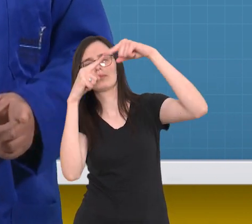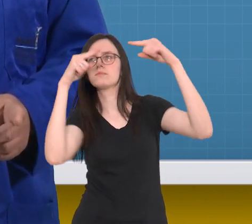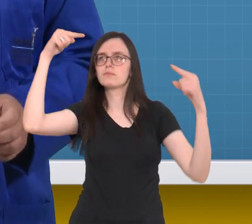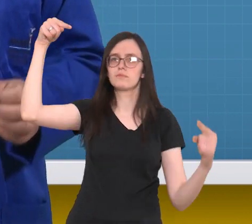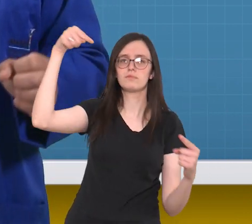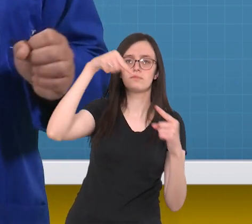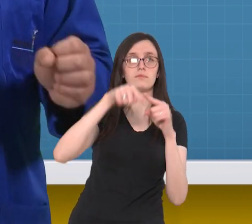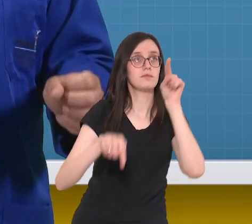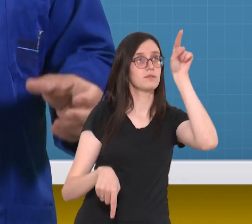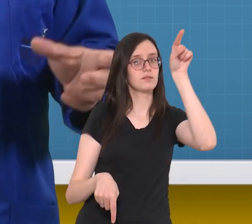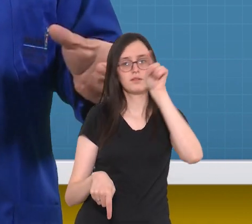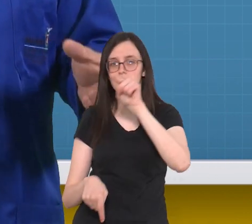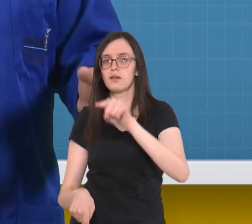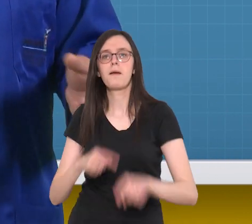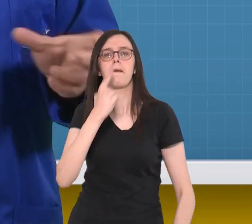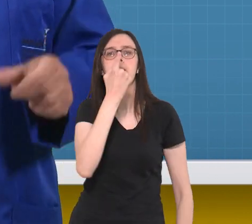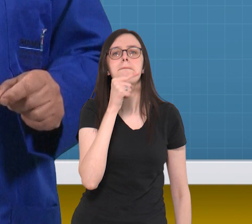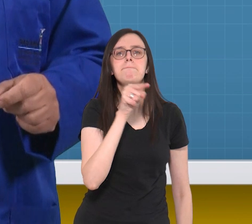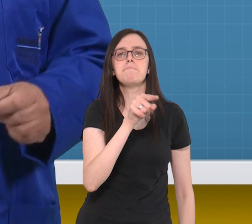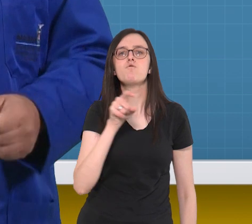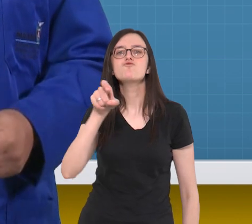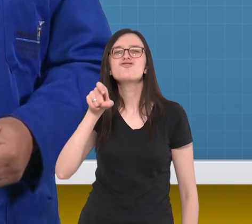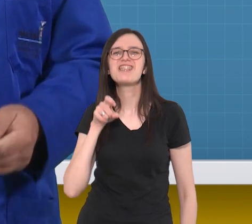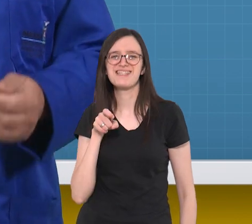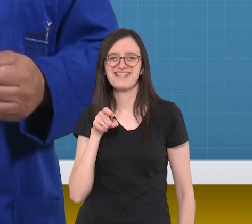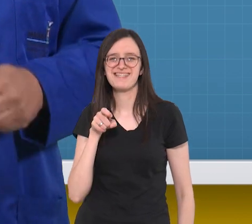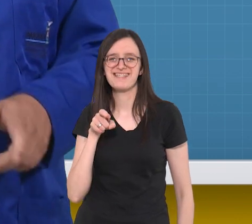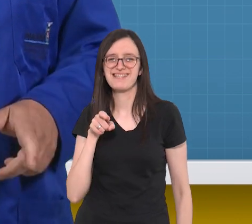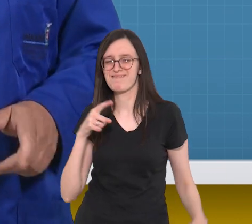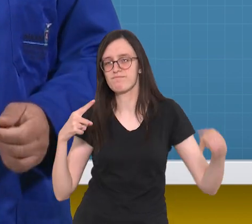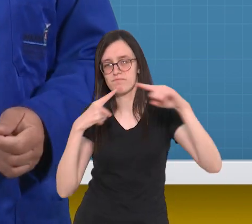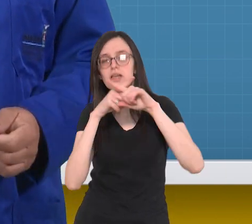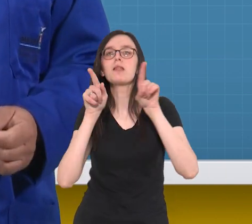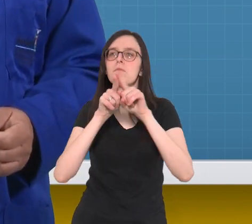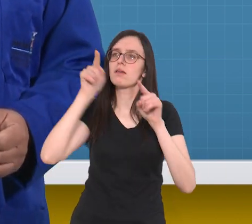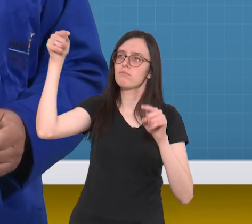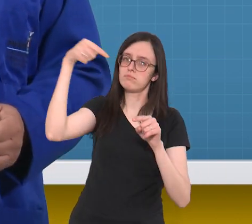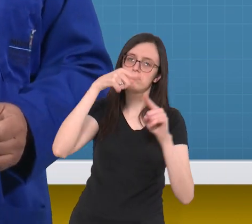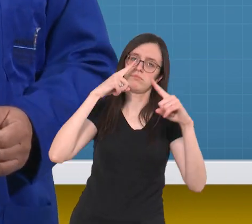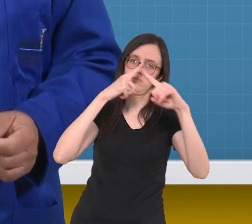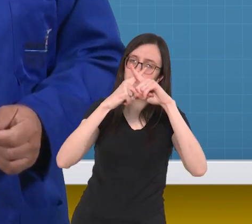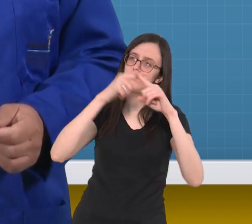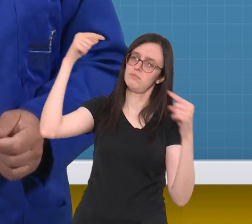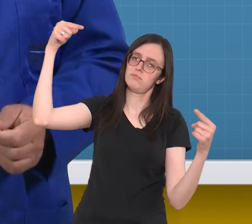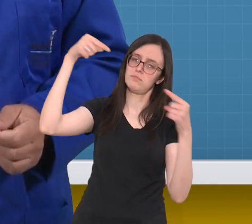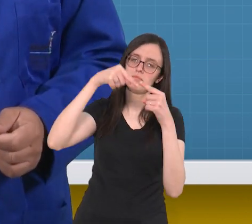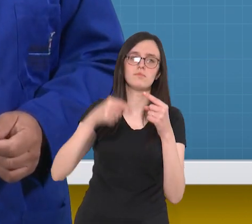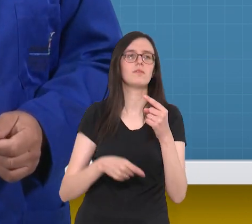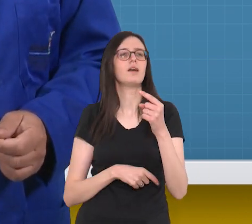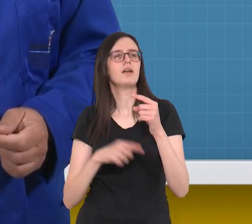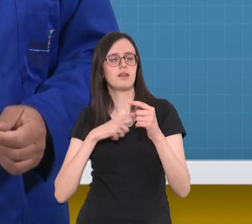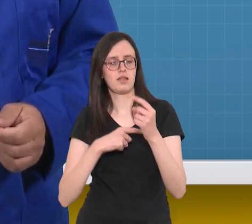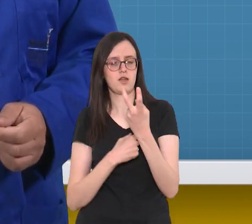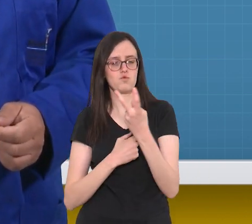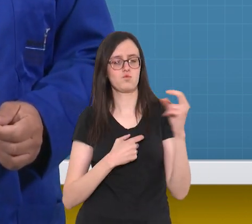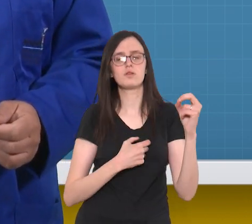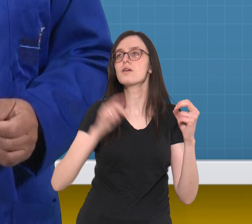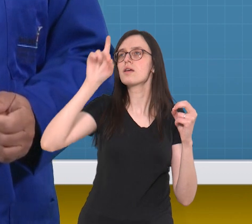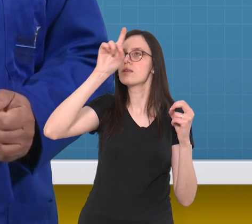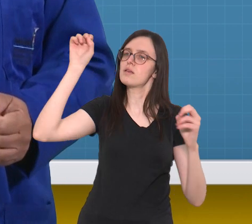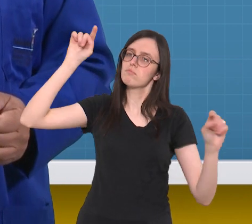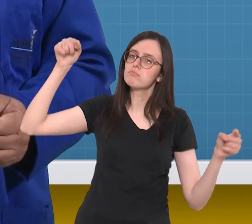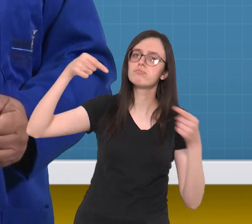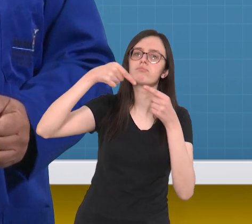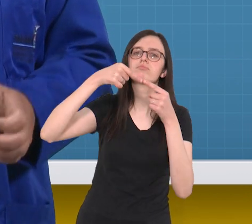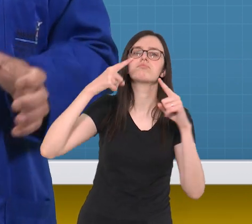outra coluna, obtendo 1.000x. E do outro lado eu multiplico o cruzado também, o 200